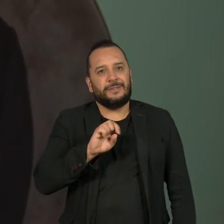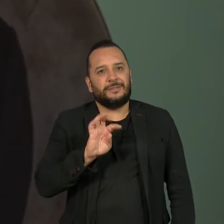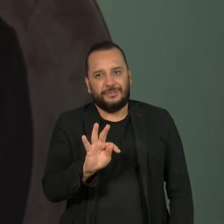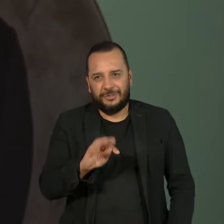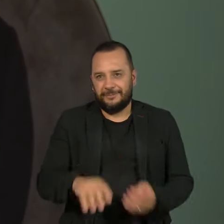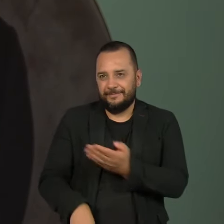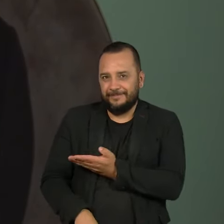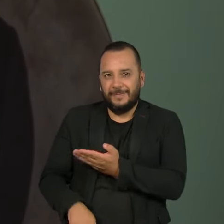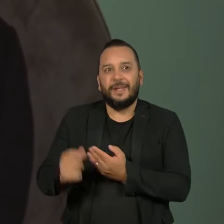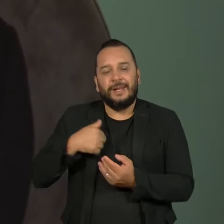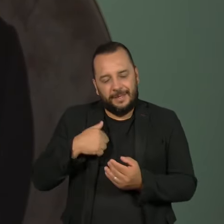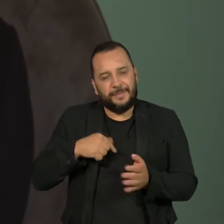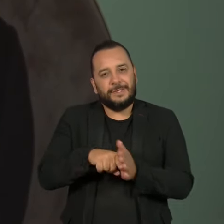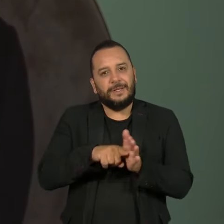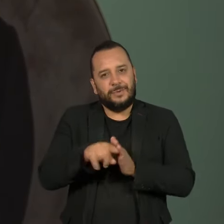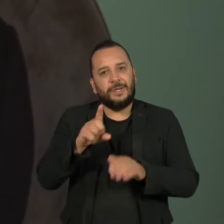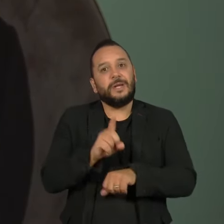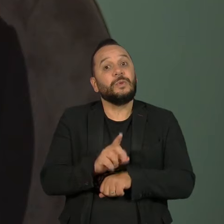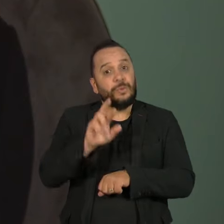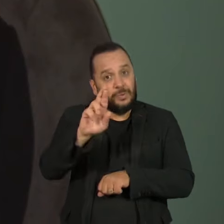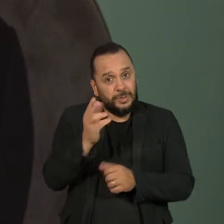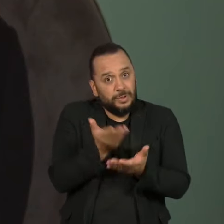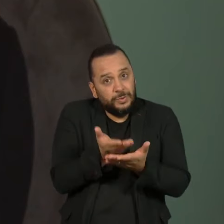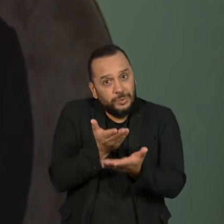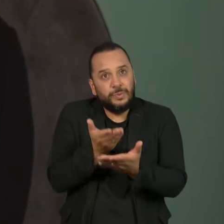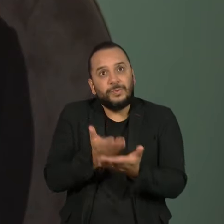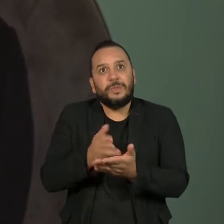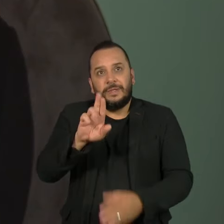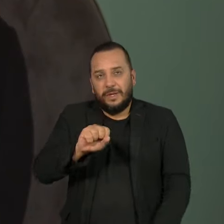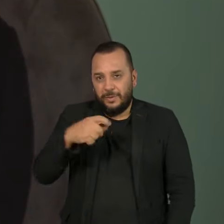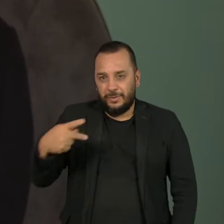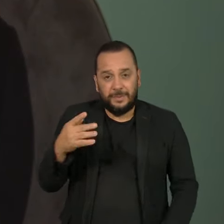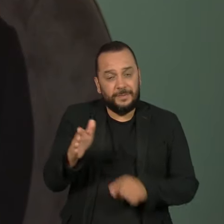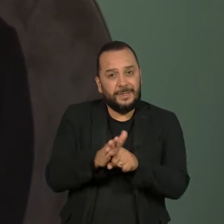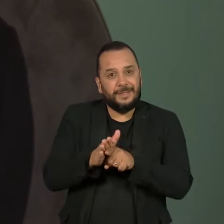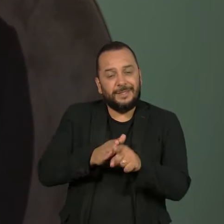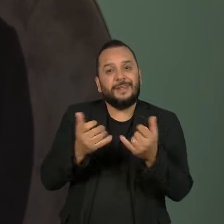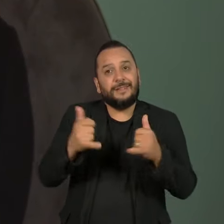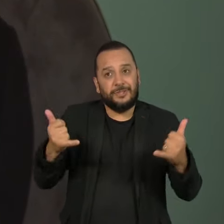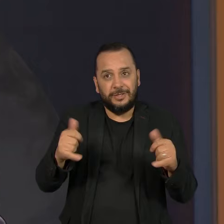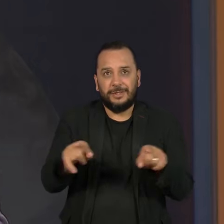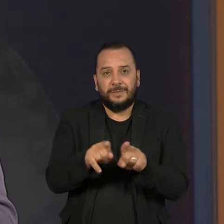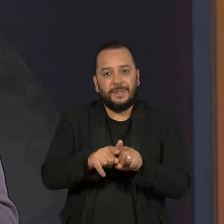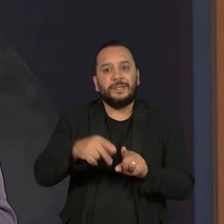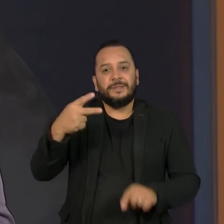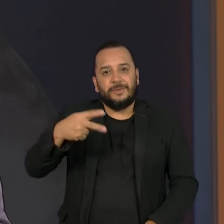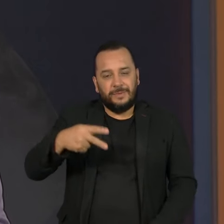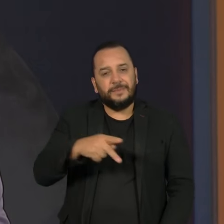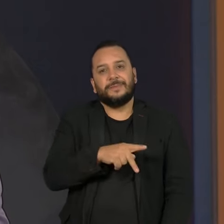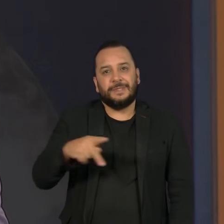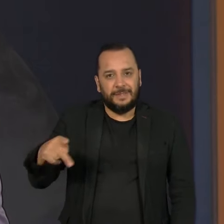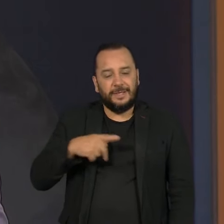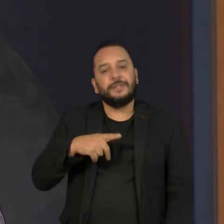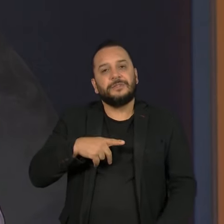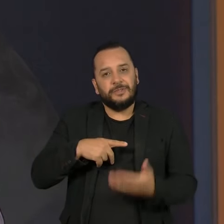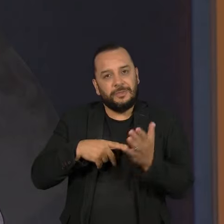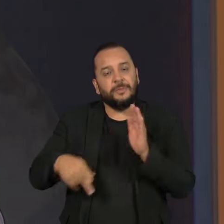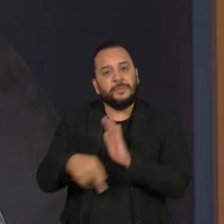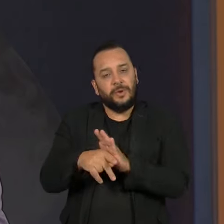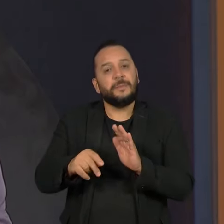de Pesquisas Energéticas e Nucleares da USP e vice-presidente da Women in Nuclear